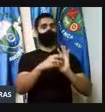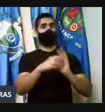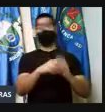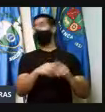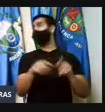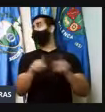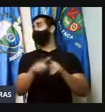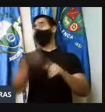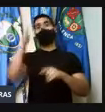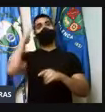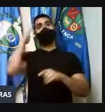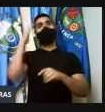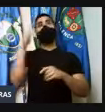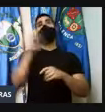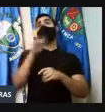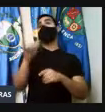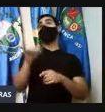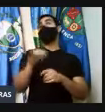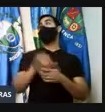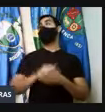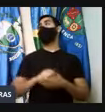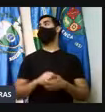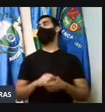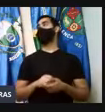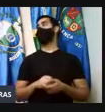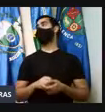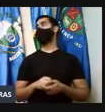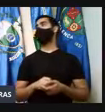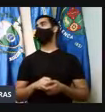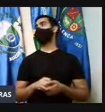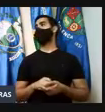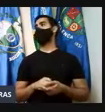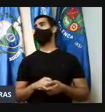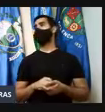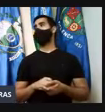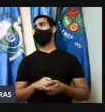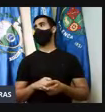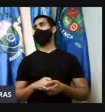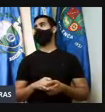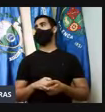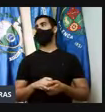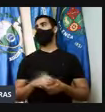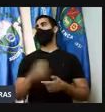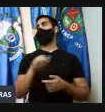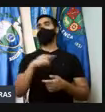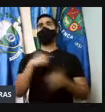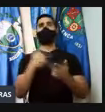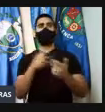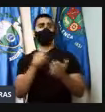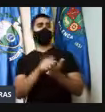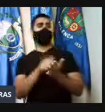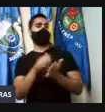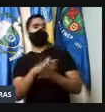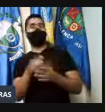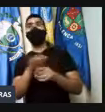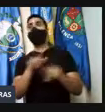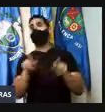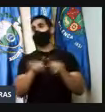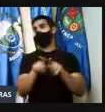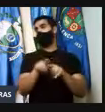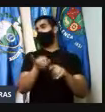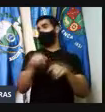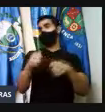o descumprimento que cai na unidade administrativa, e o jurídico da casa está à disposição da